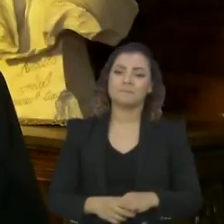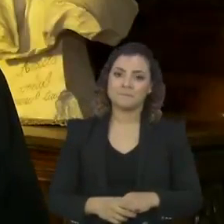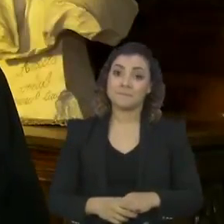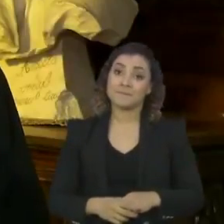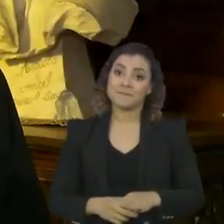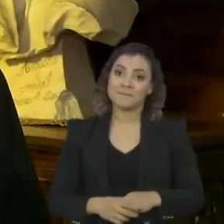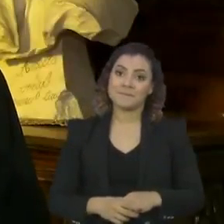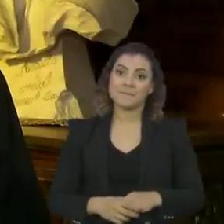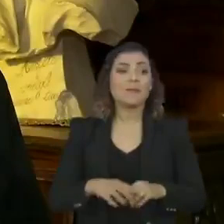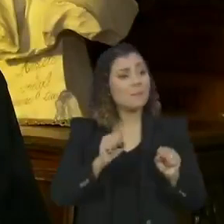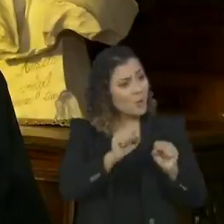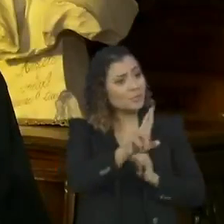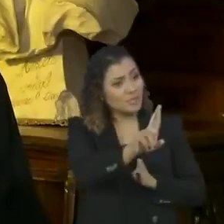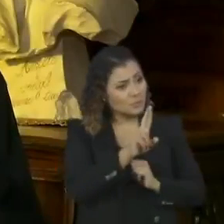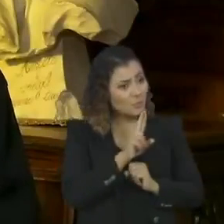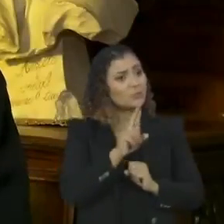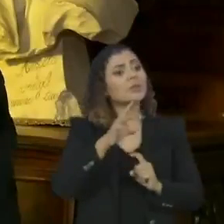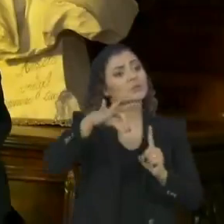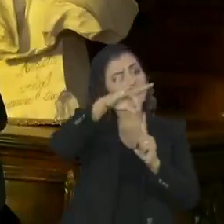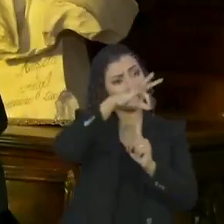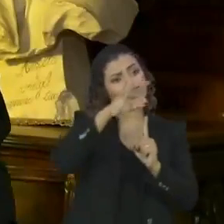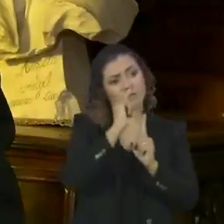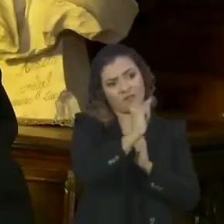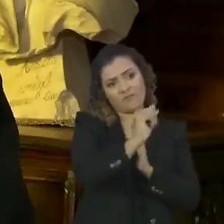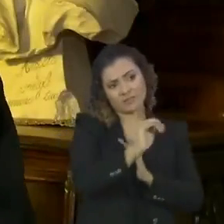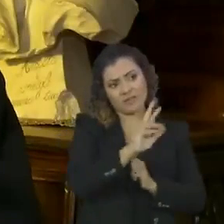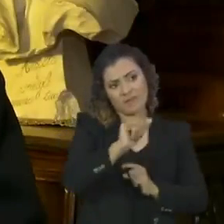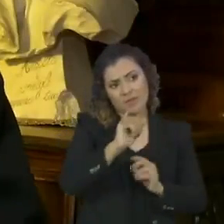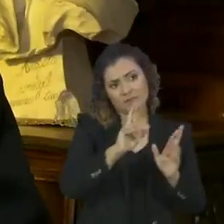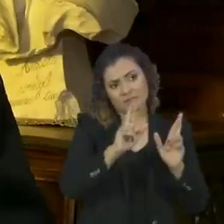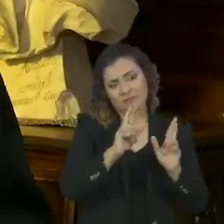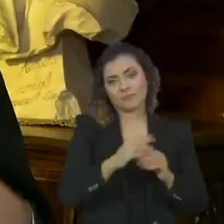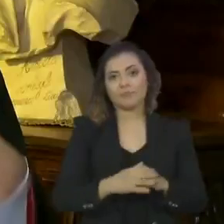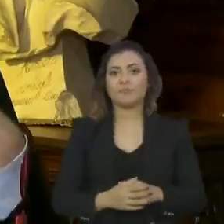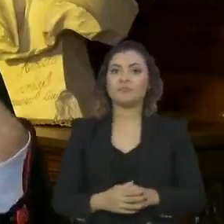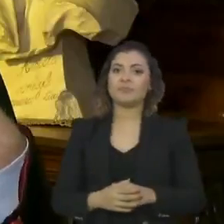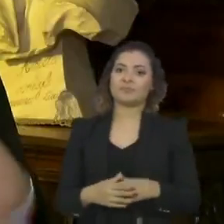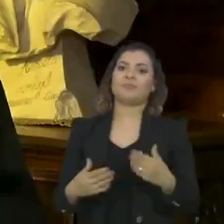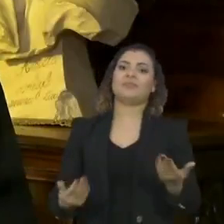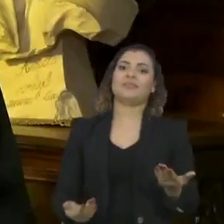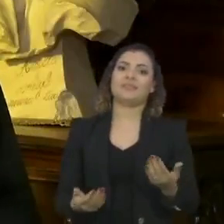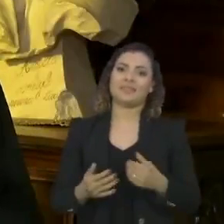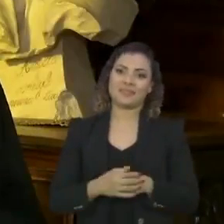Não vale responder que é o Espírito Santo que vai dizer. Dizer que a gente é papável...